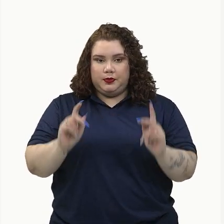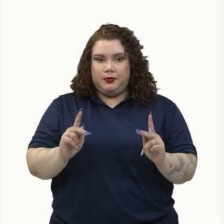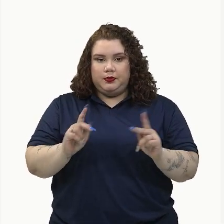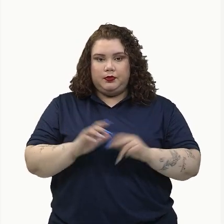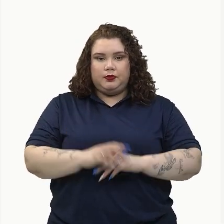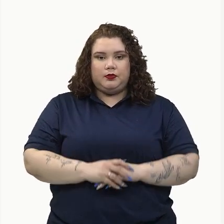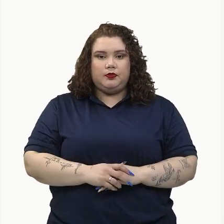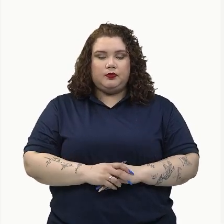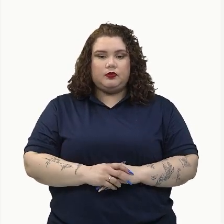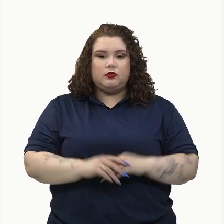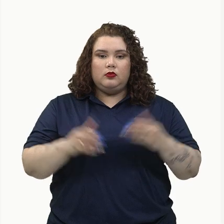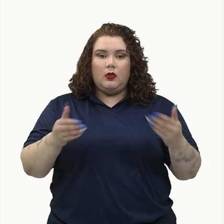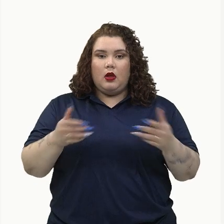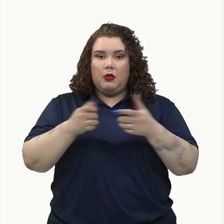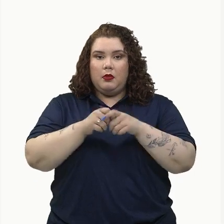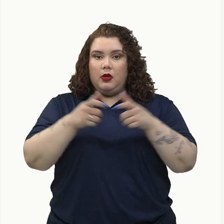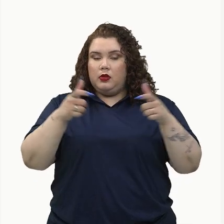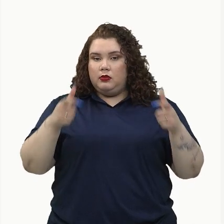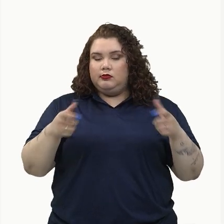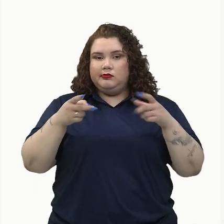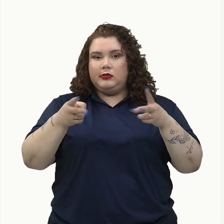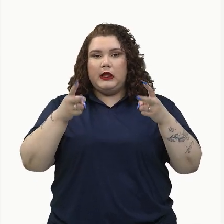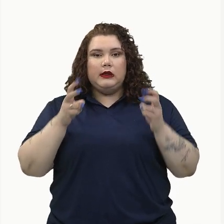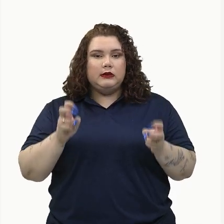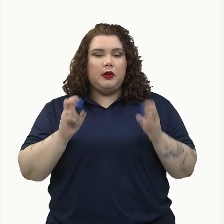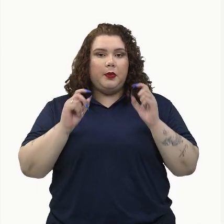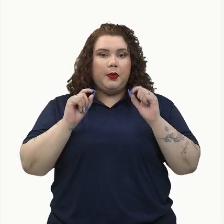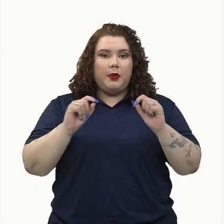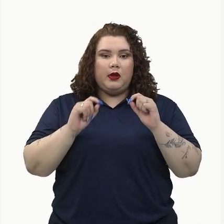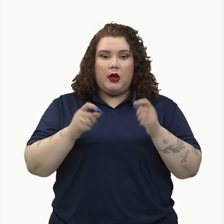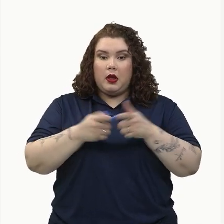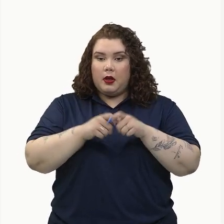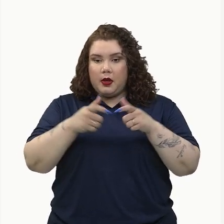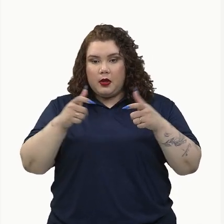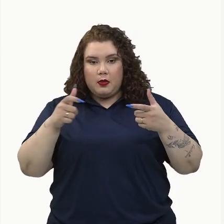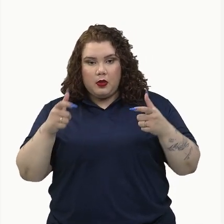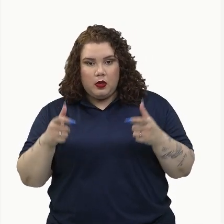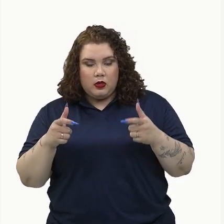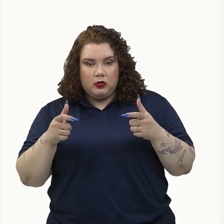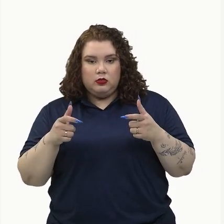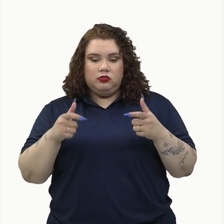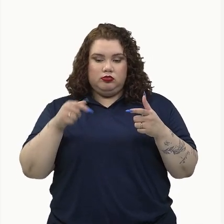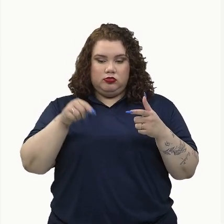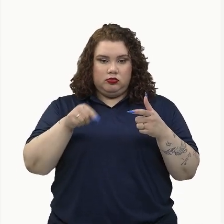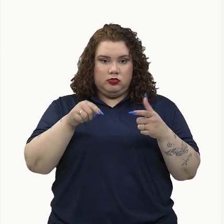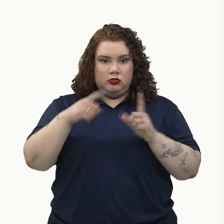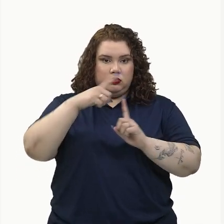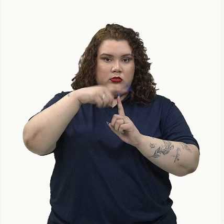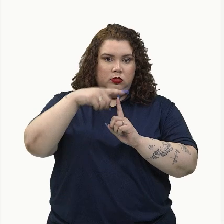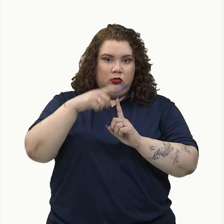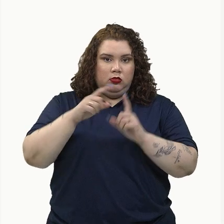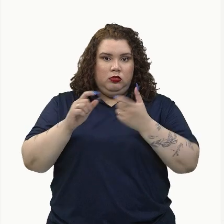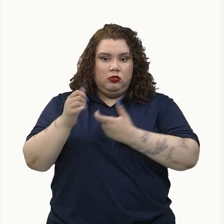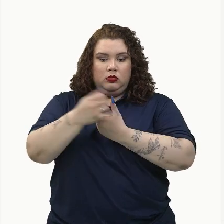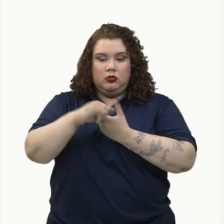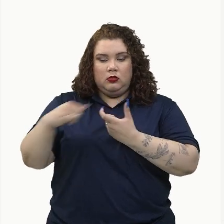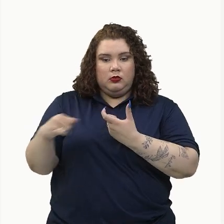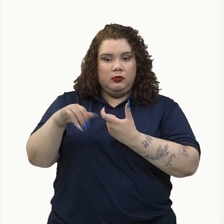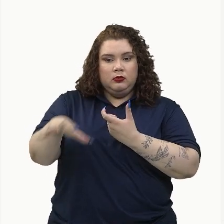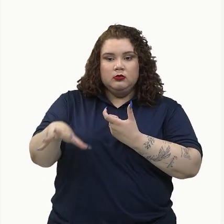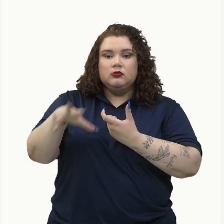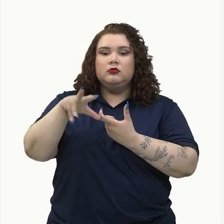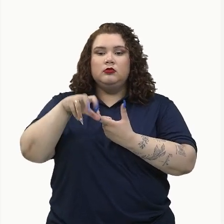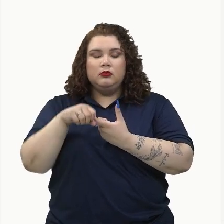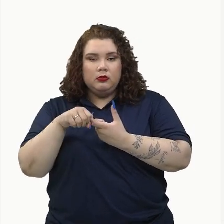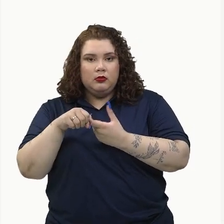E a maioria, né, você percebe aí que a maioria dos receptores, você percebe que